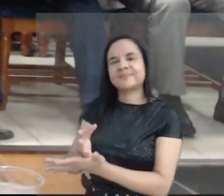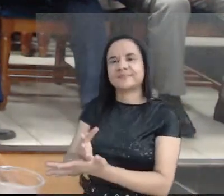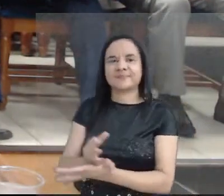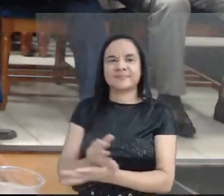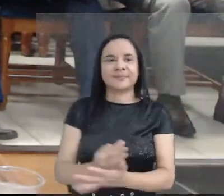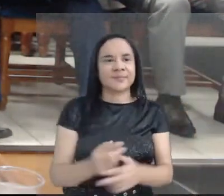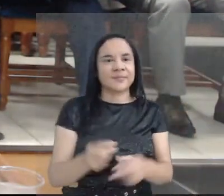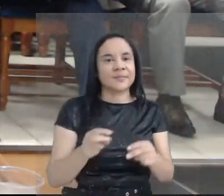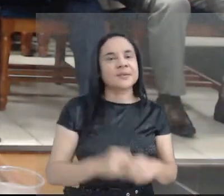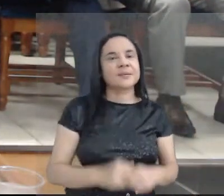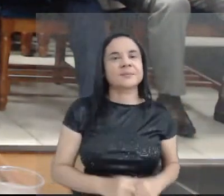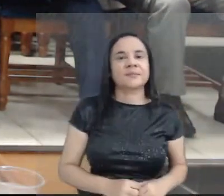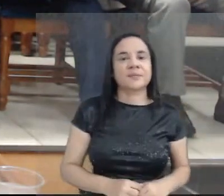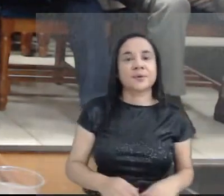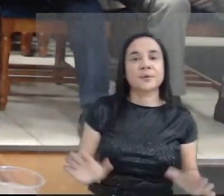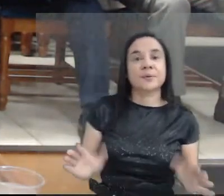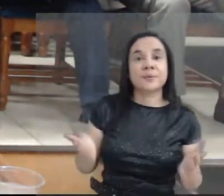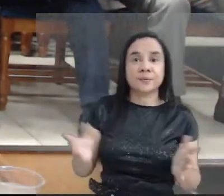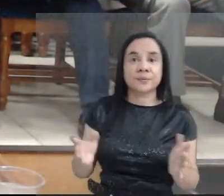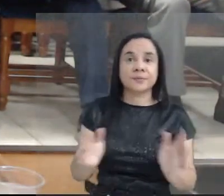Você vê que Jesus, quando chega